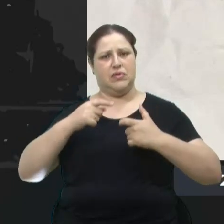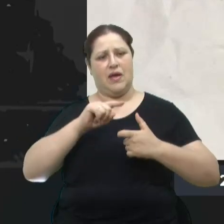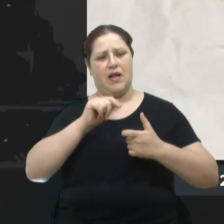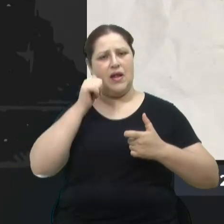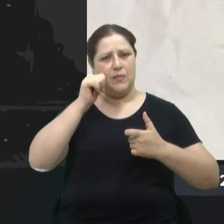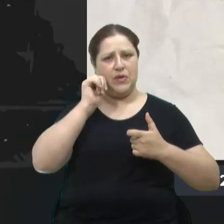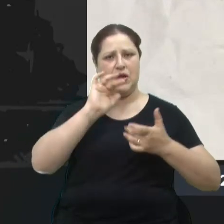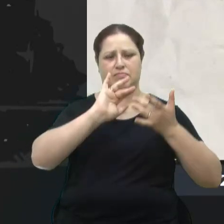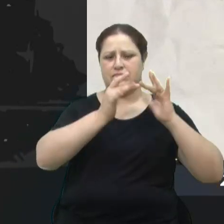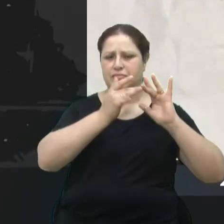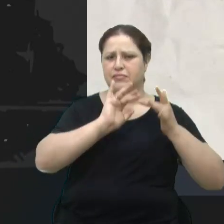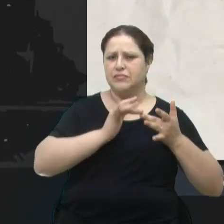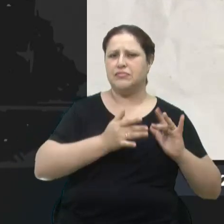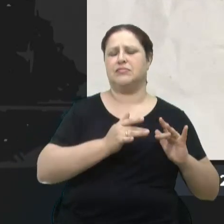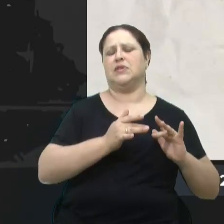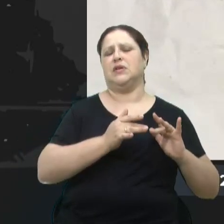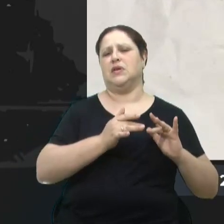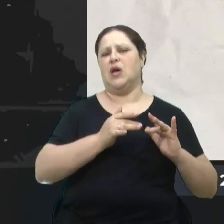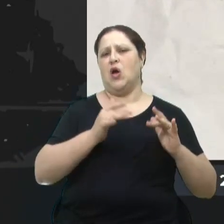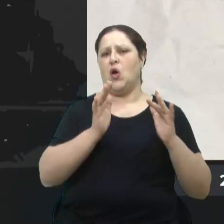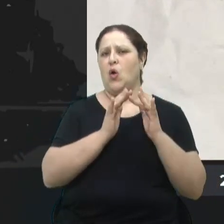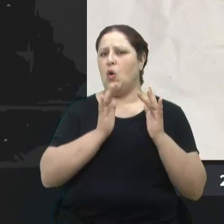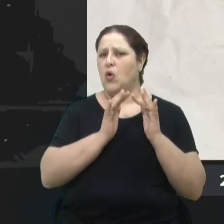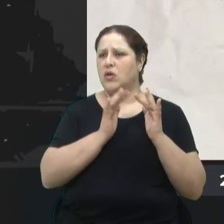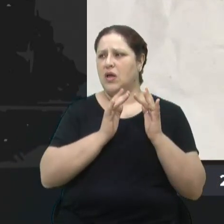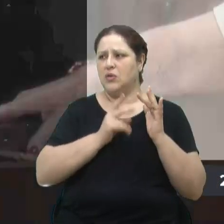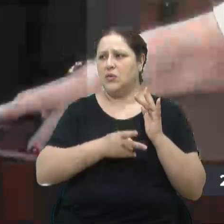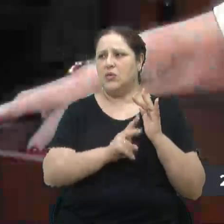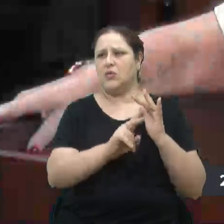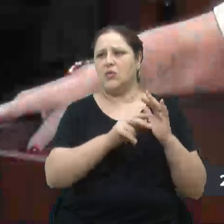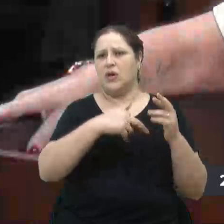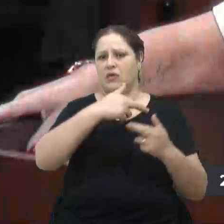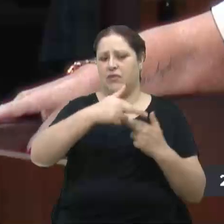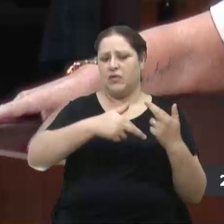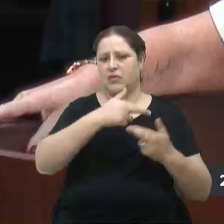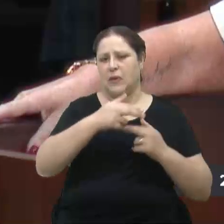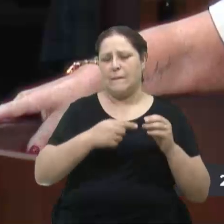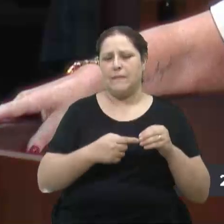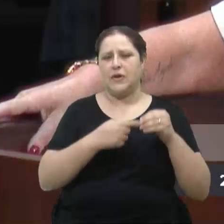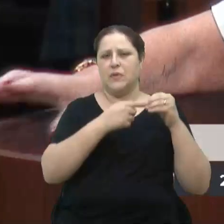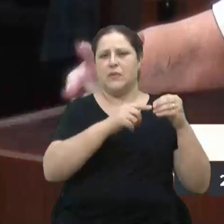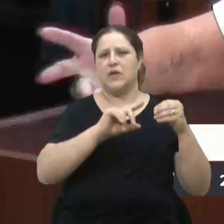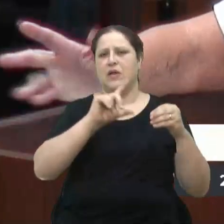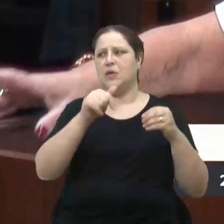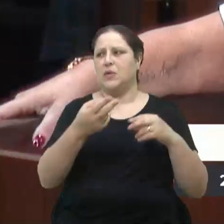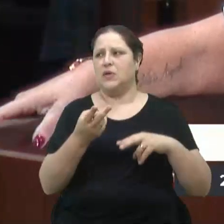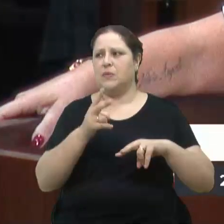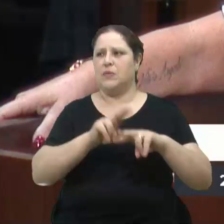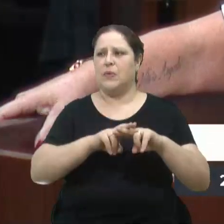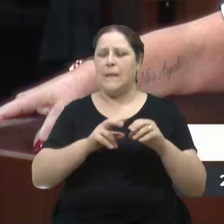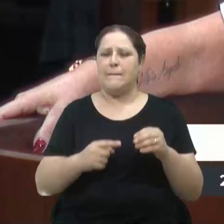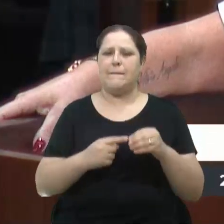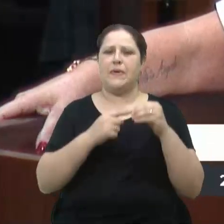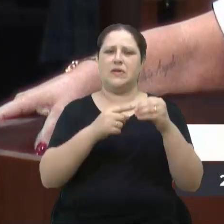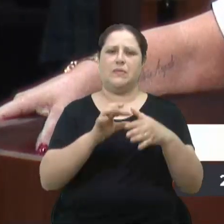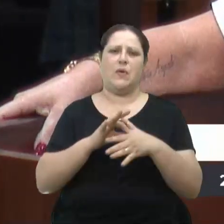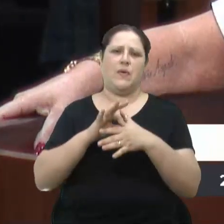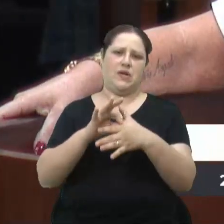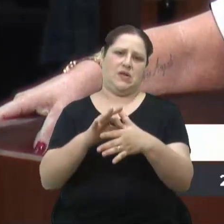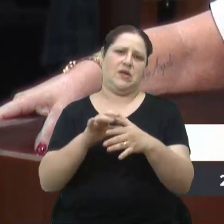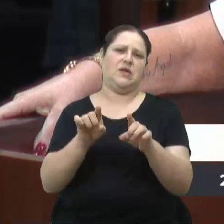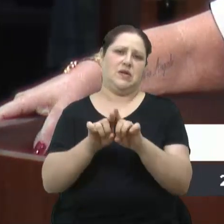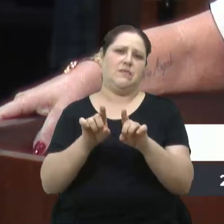Revolução, principalmente depois da prisão dos principais líderes e mesmo